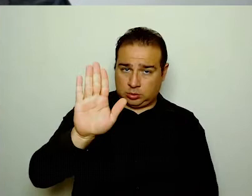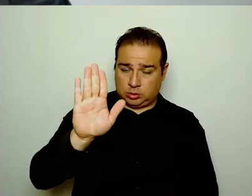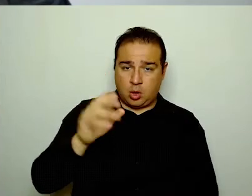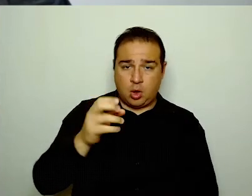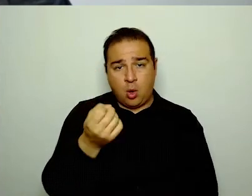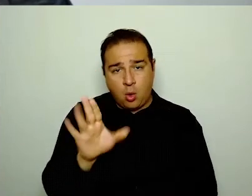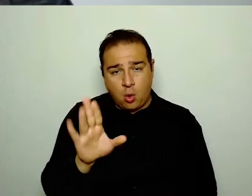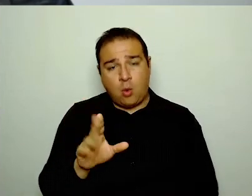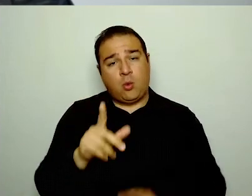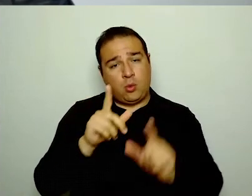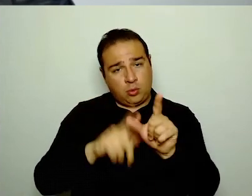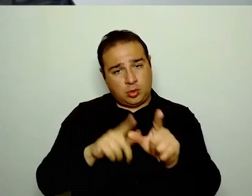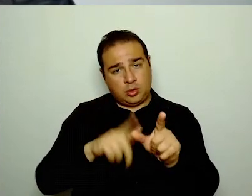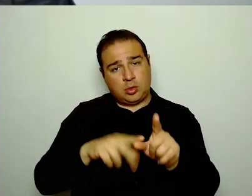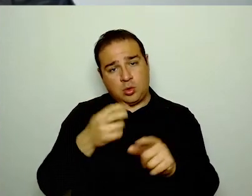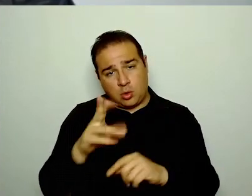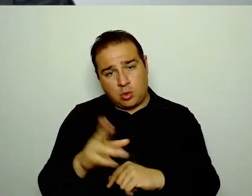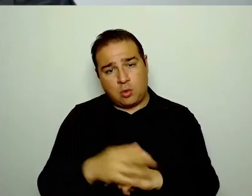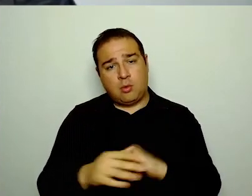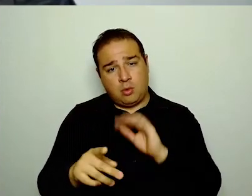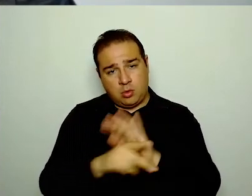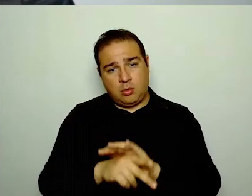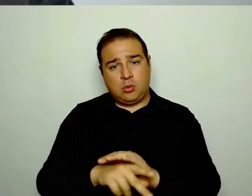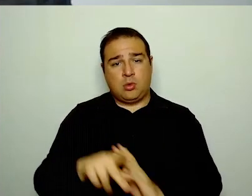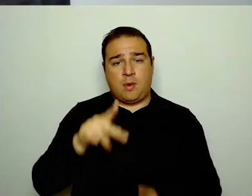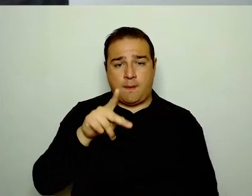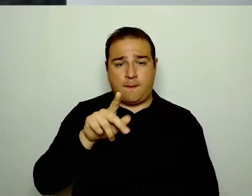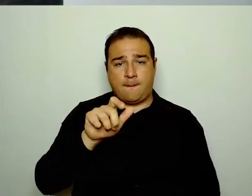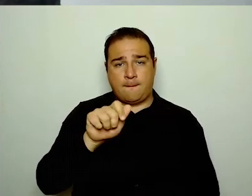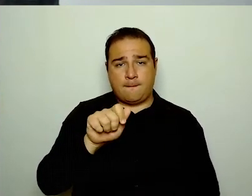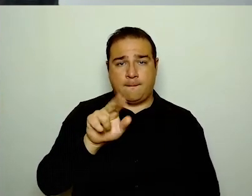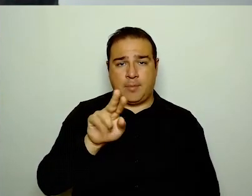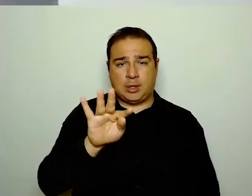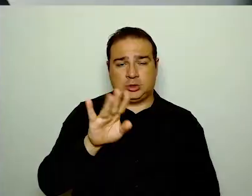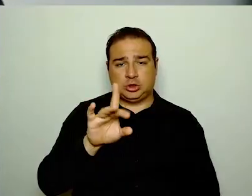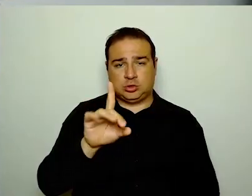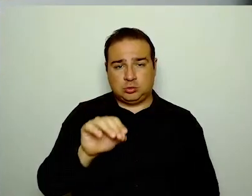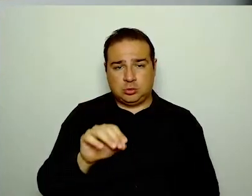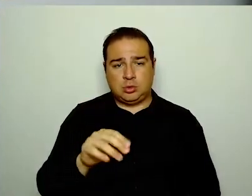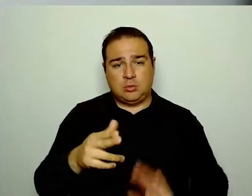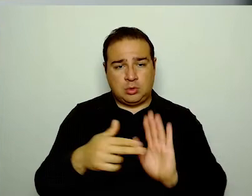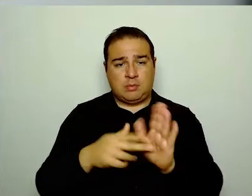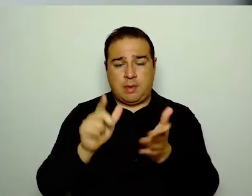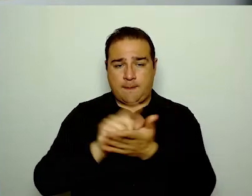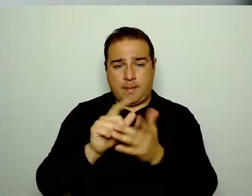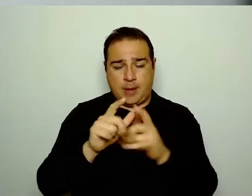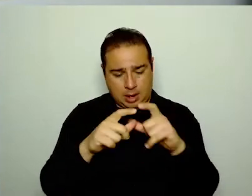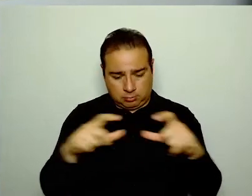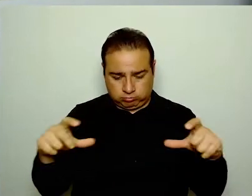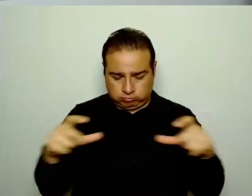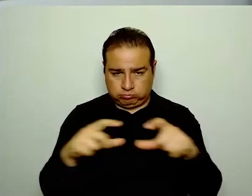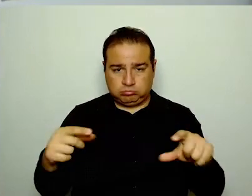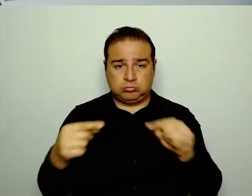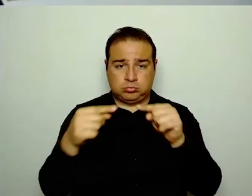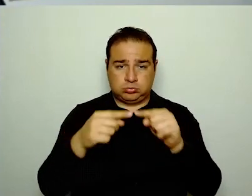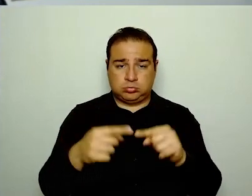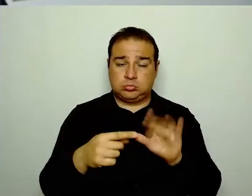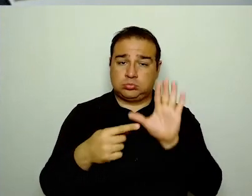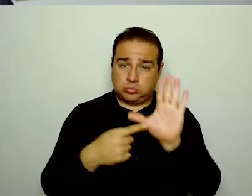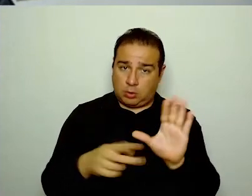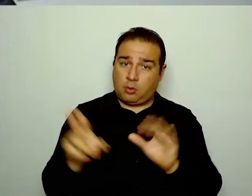candidato, ou a sigla ou o número do partido. Esta cédula